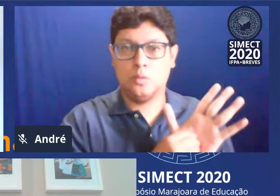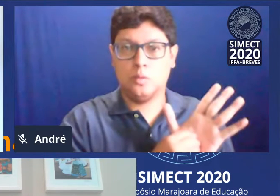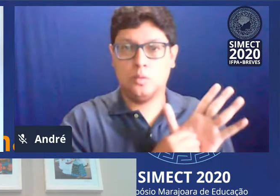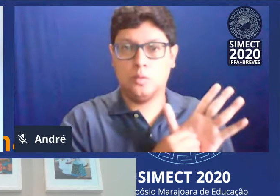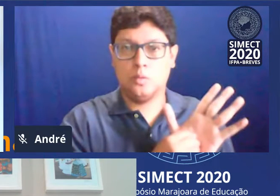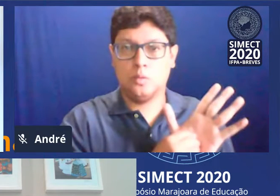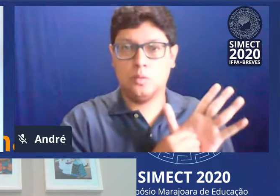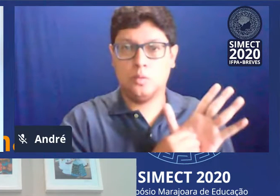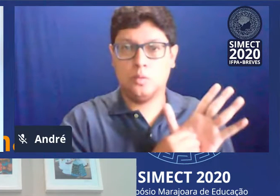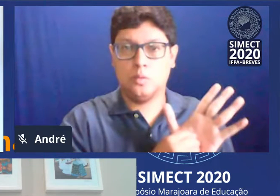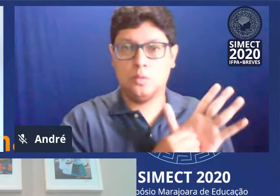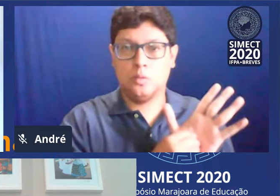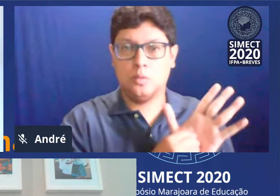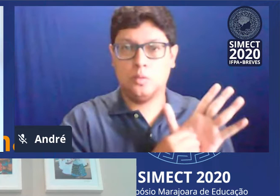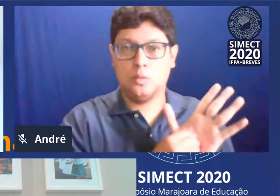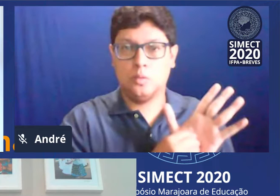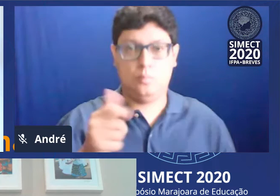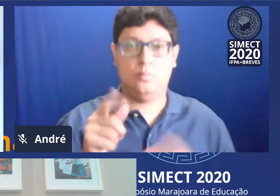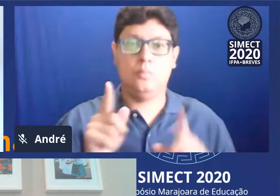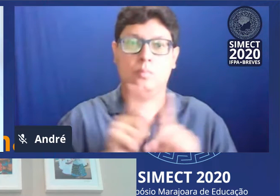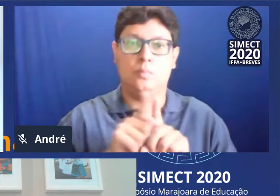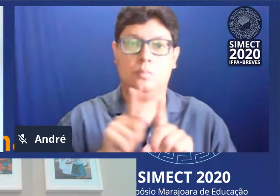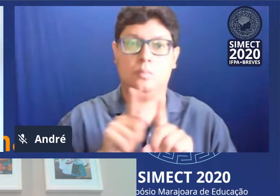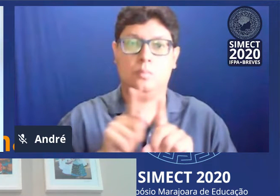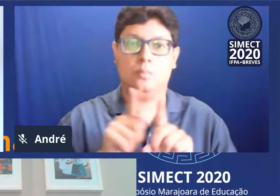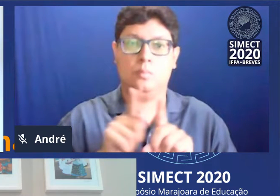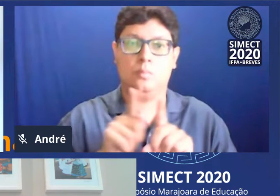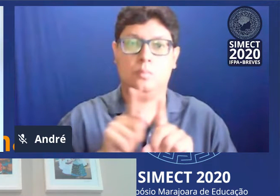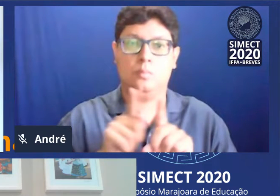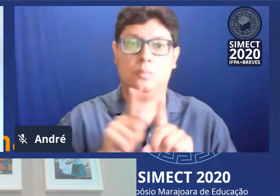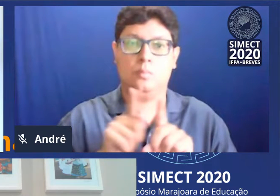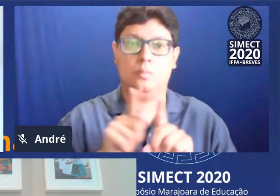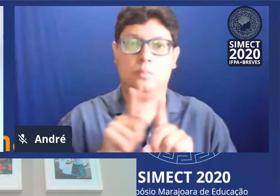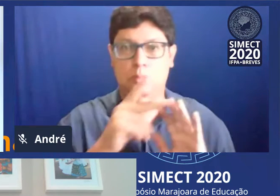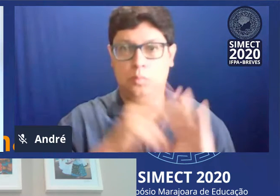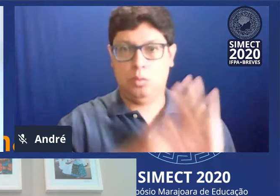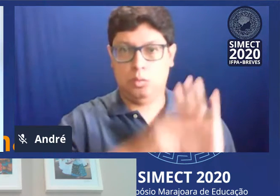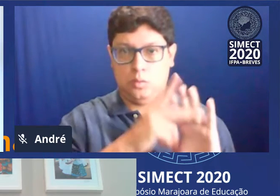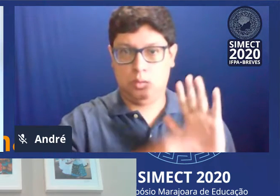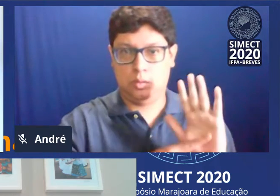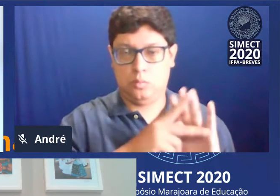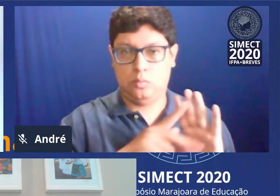gênero Macrobráquio na costa nordeste da Amazônia.